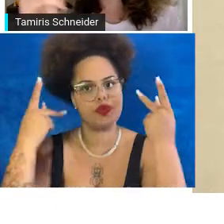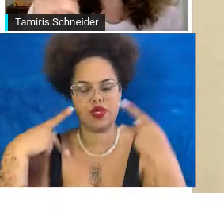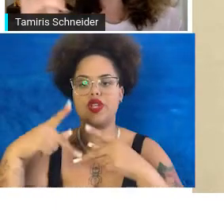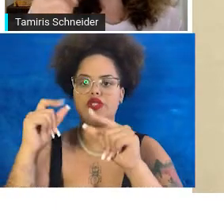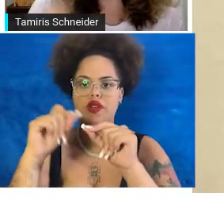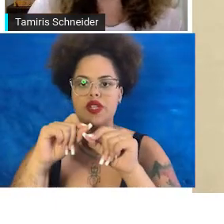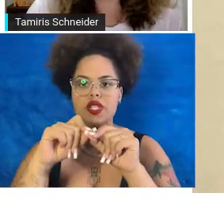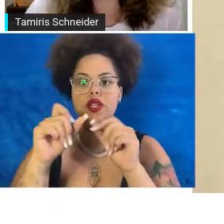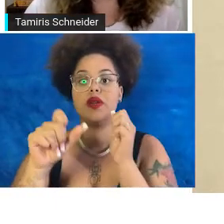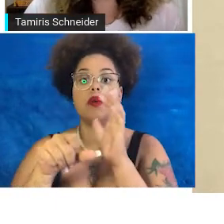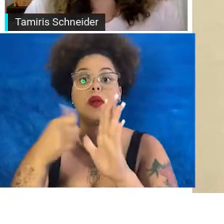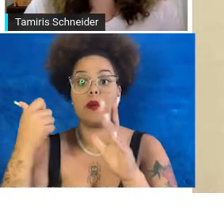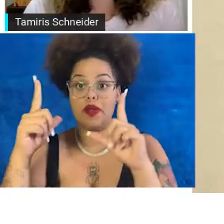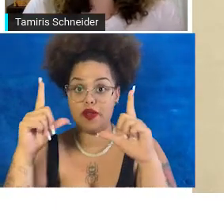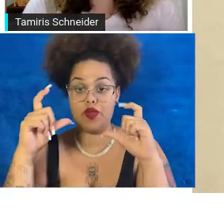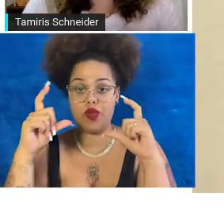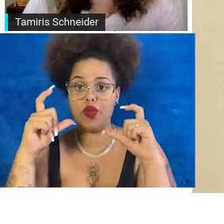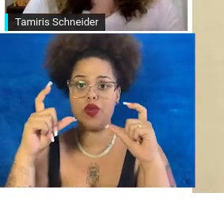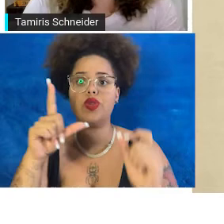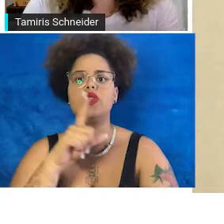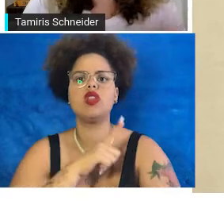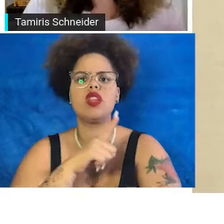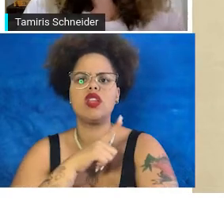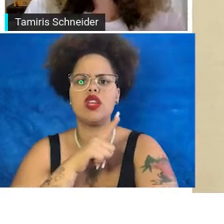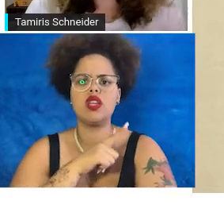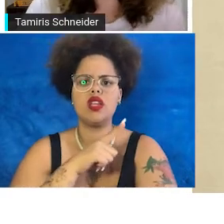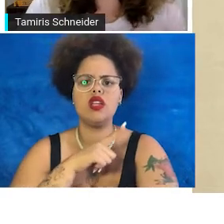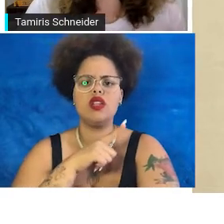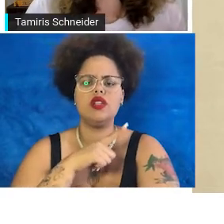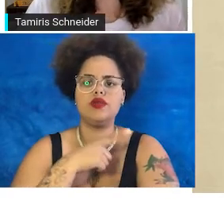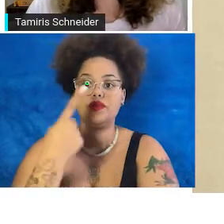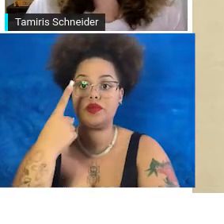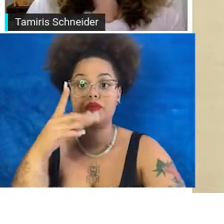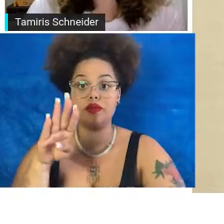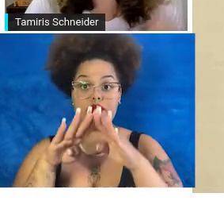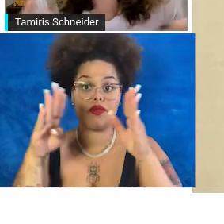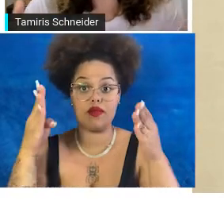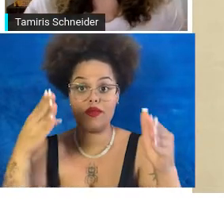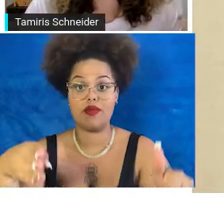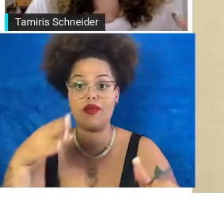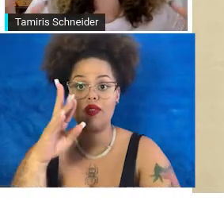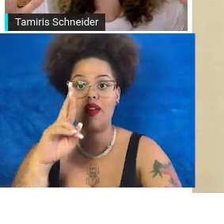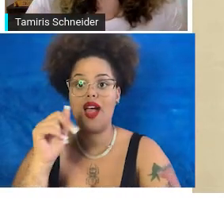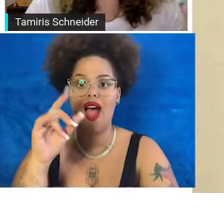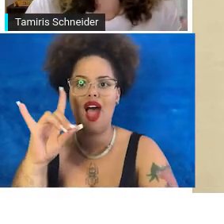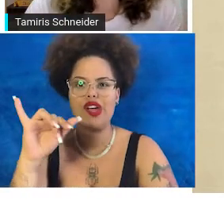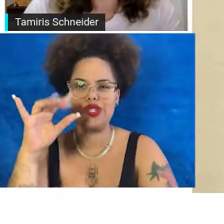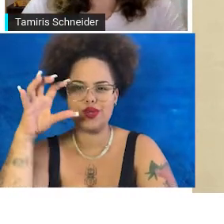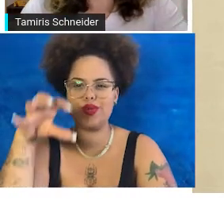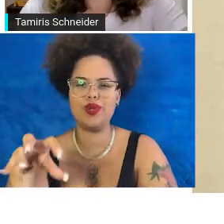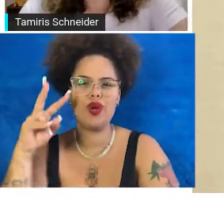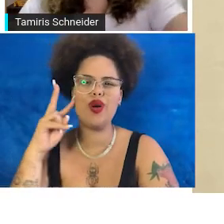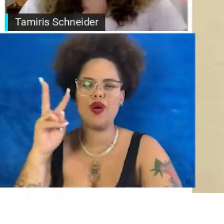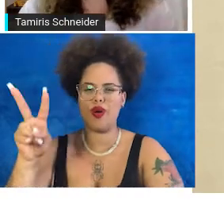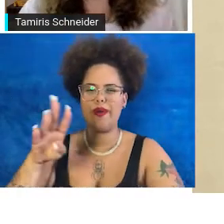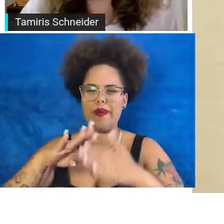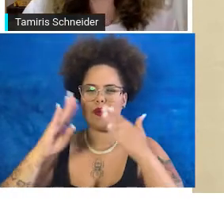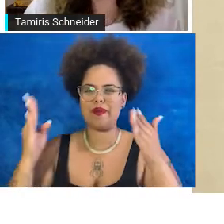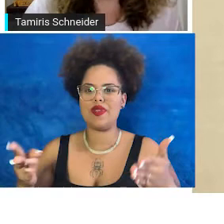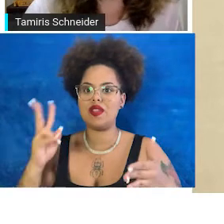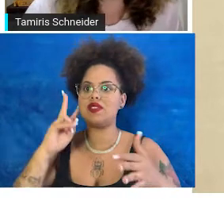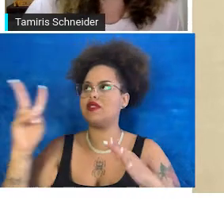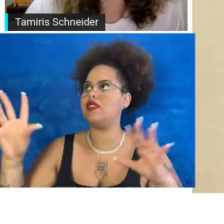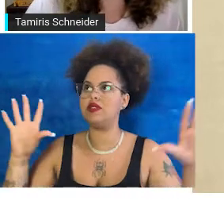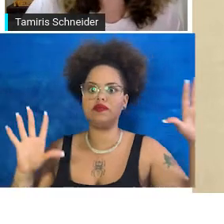primeira fotinho ali do canto, tem uma mesa onde tem um rádio amador, então você olha para a mesa, você vê coisas na